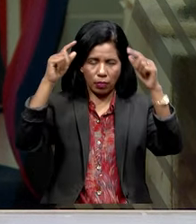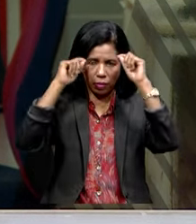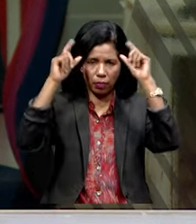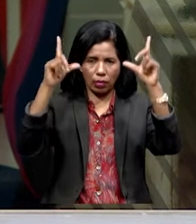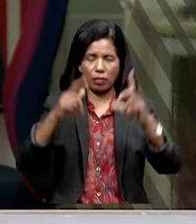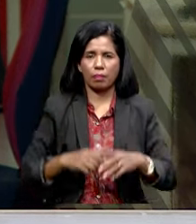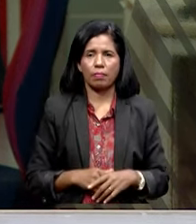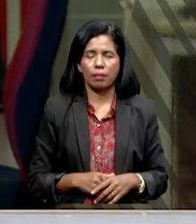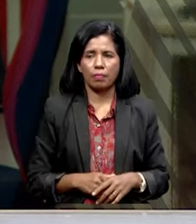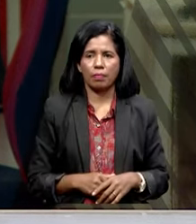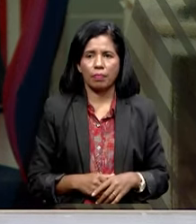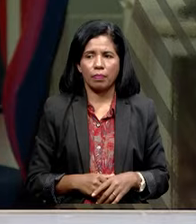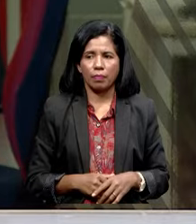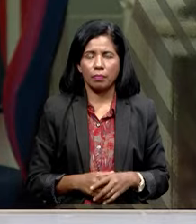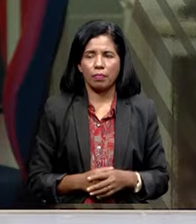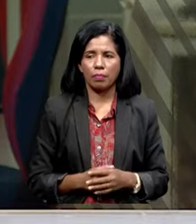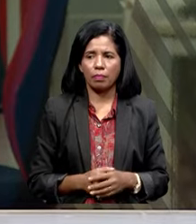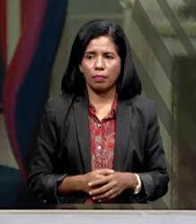Francisco.